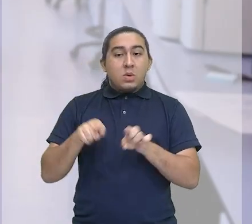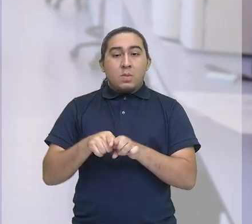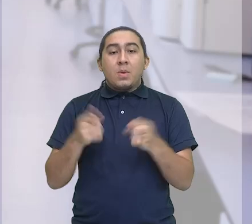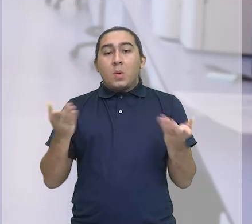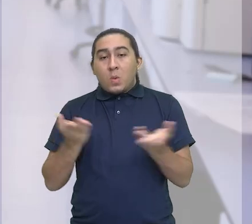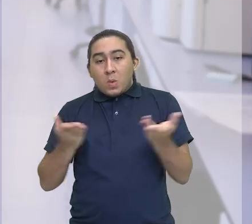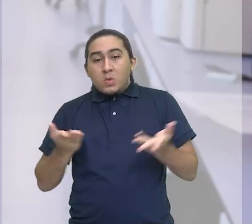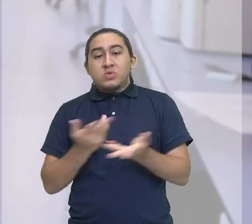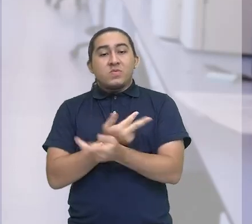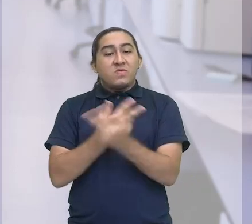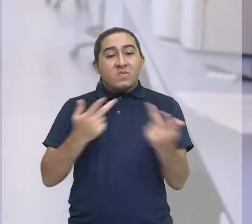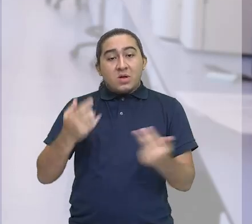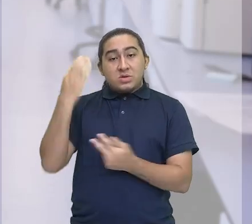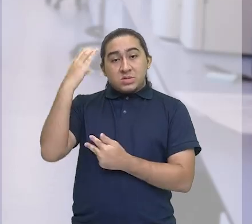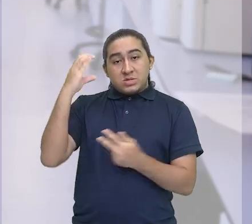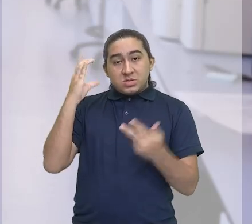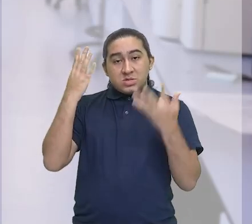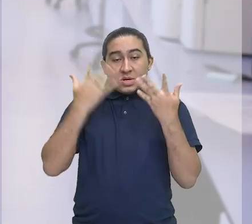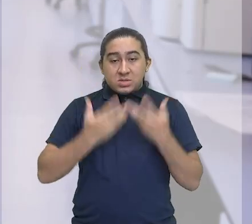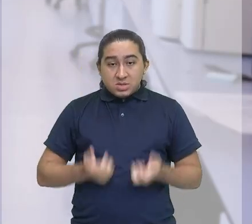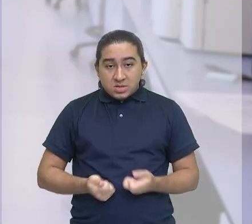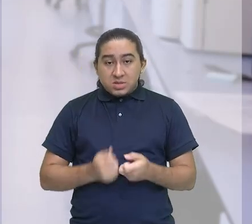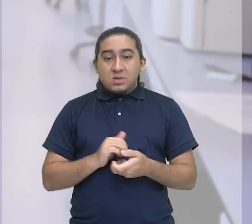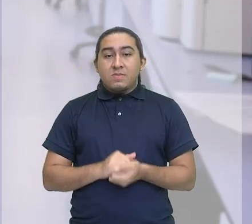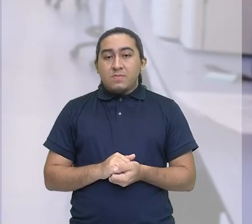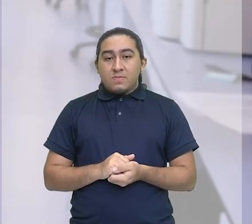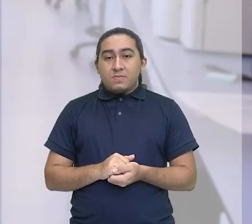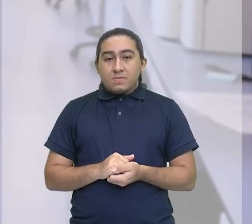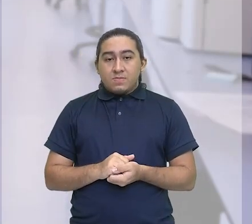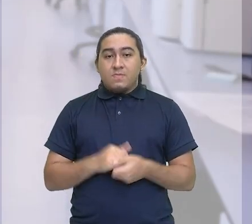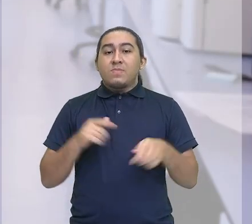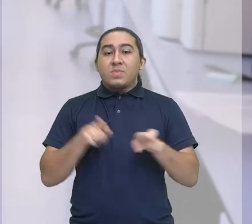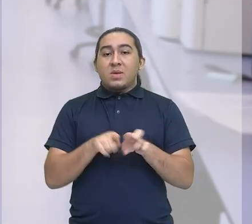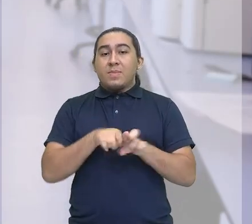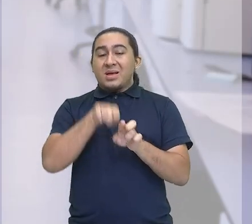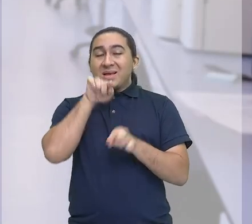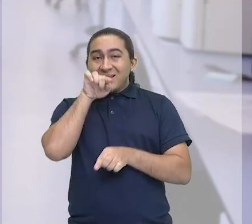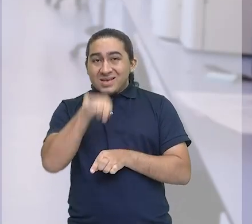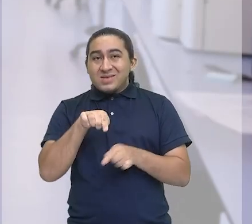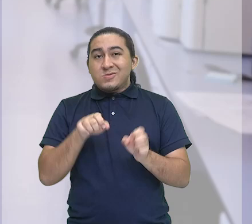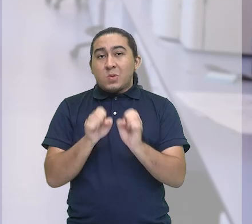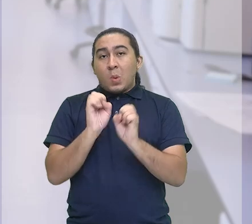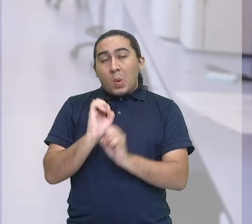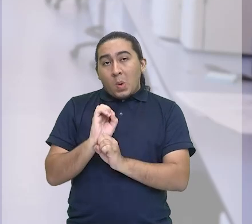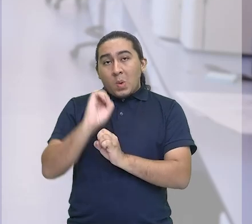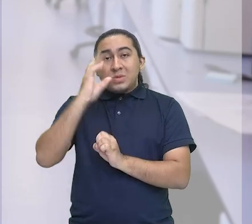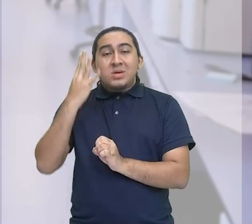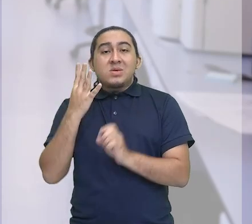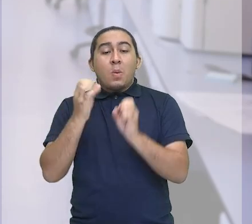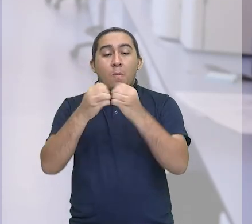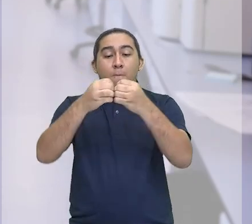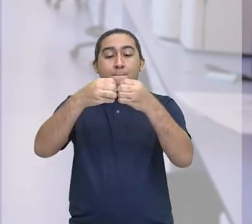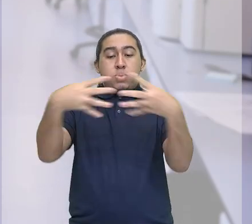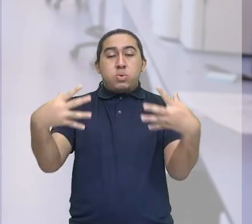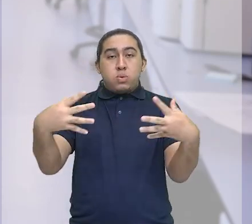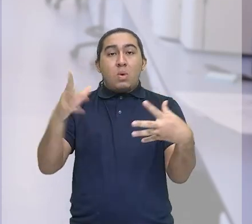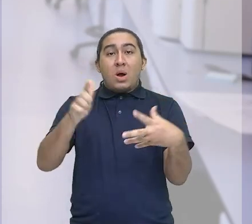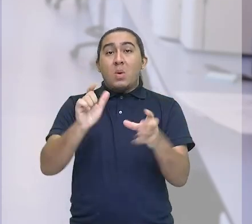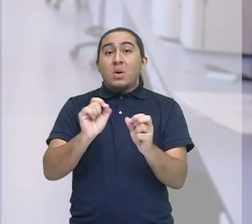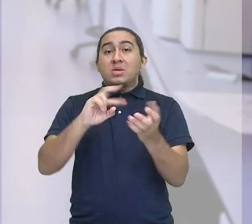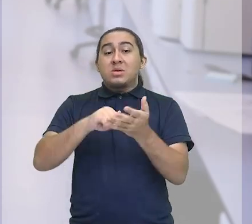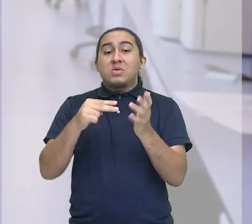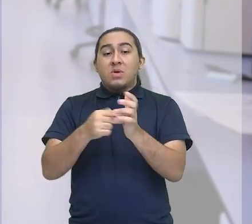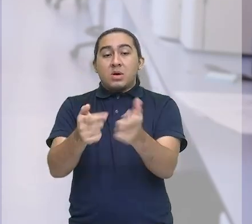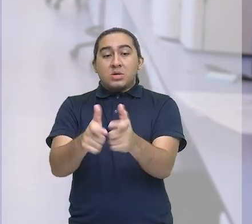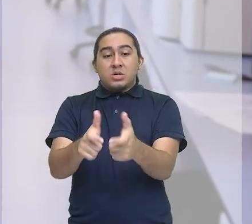por muitos cientistas. E esta grande explosão nada mais é do que uma expansão.